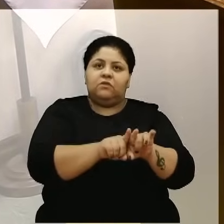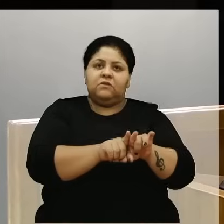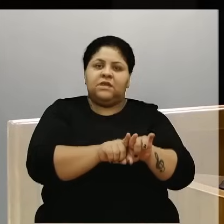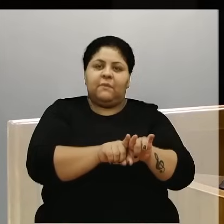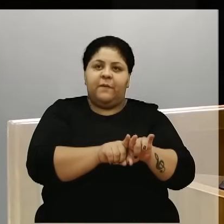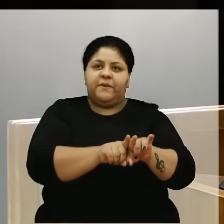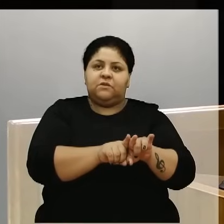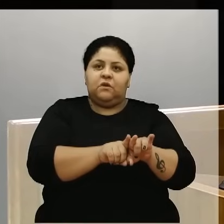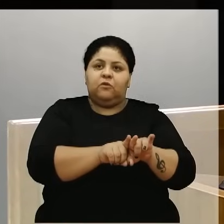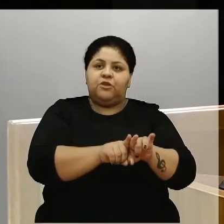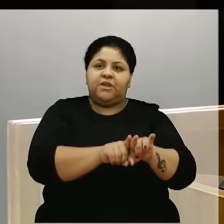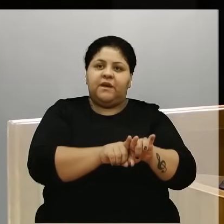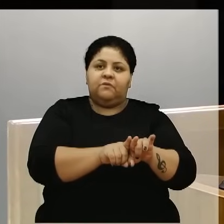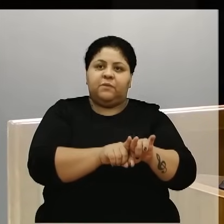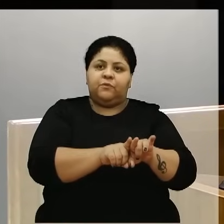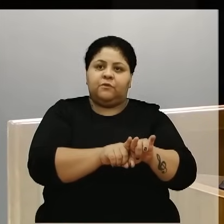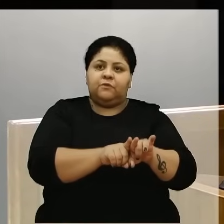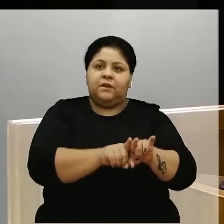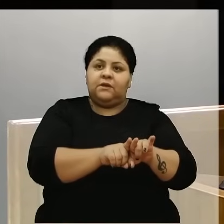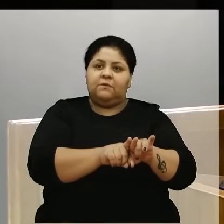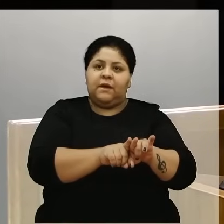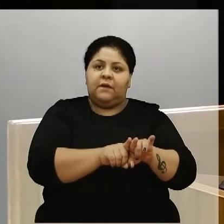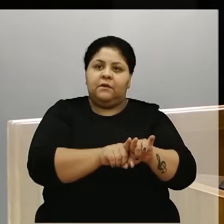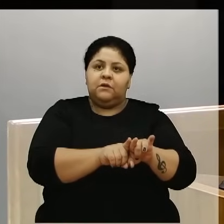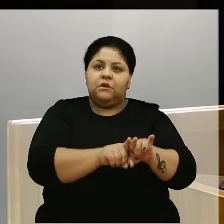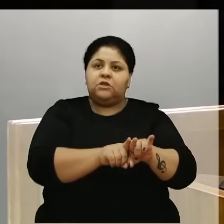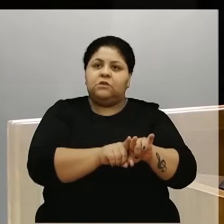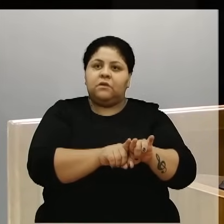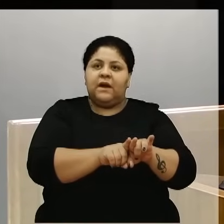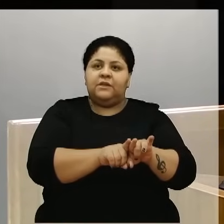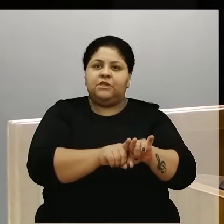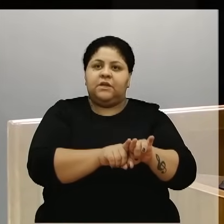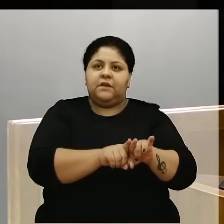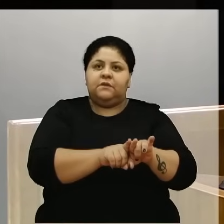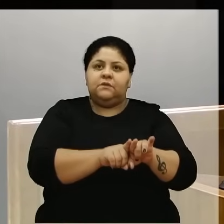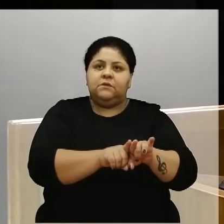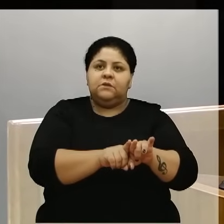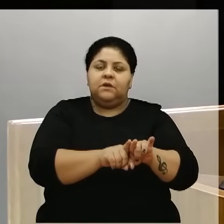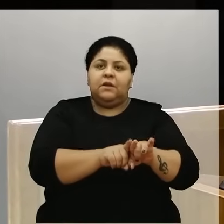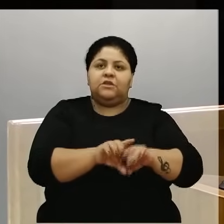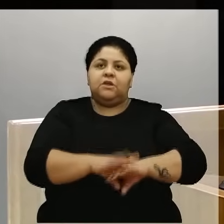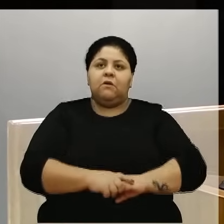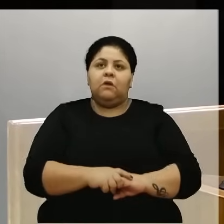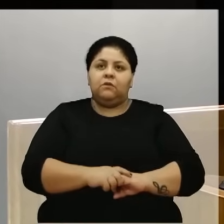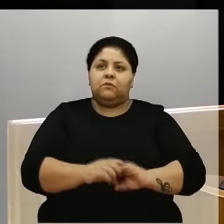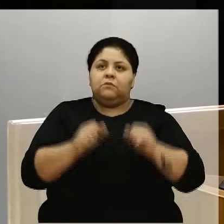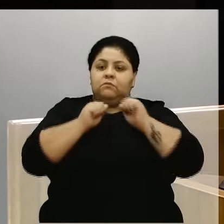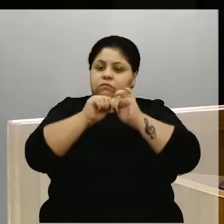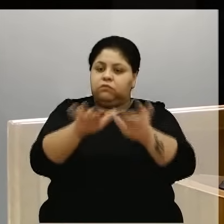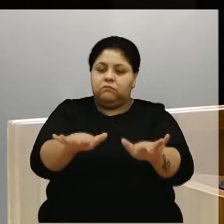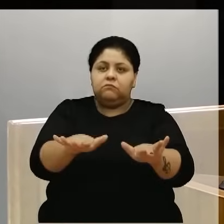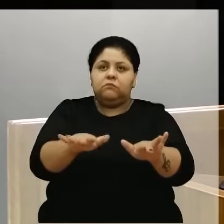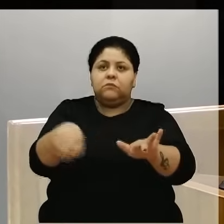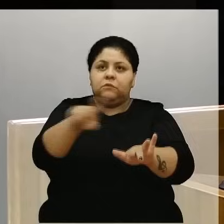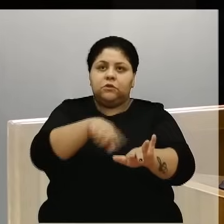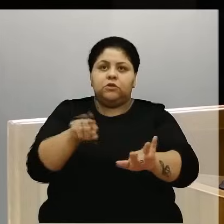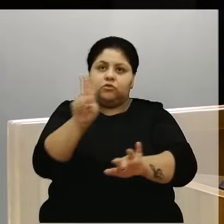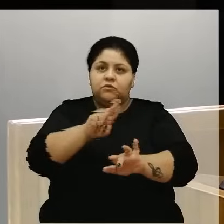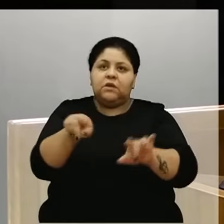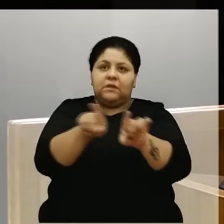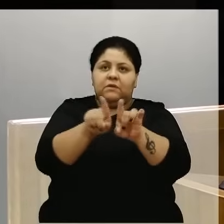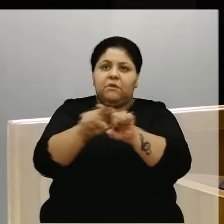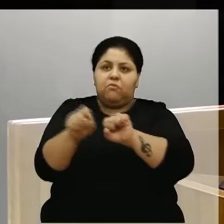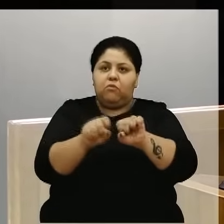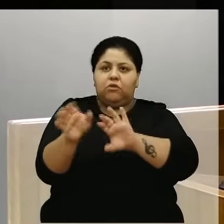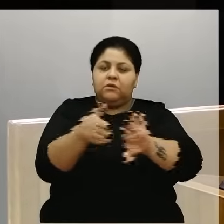como entrar com uma obra definitiva. Esse momento é muito complicado de fazer qualquer projeção de áreas para a gente ocupar. Pode